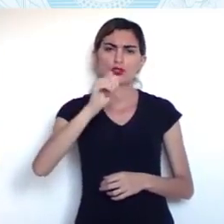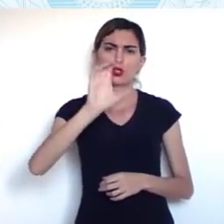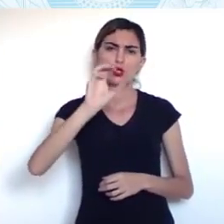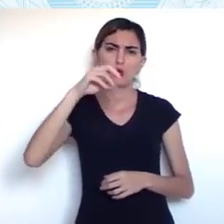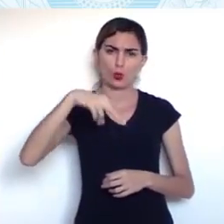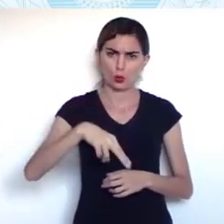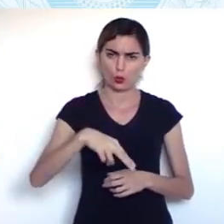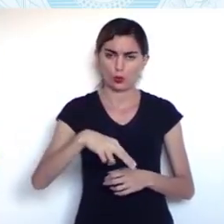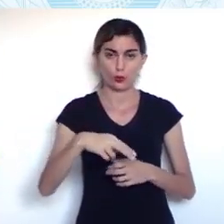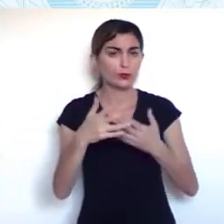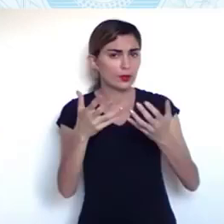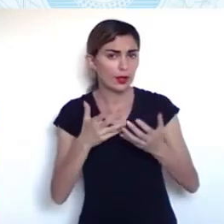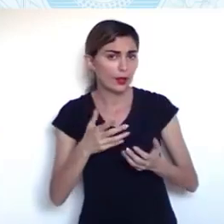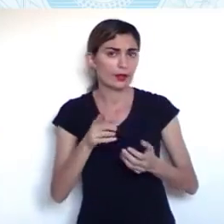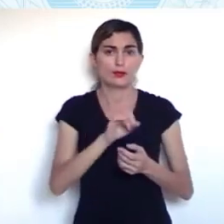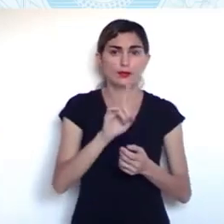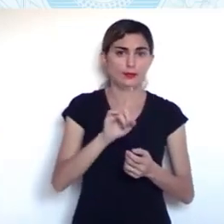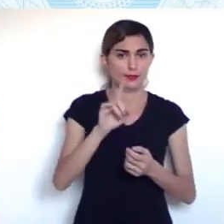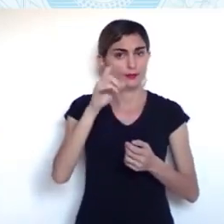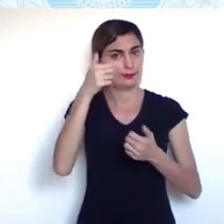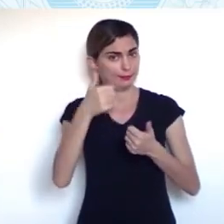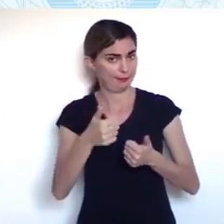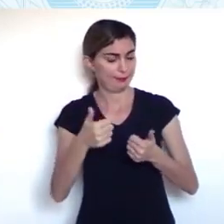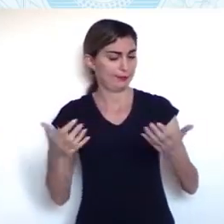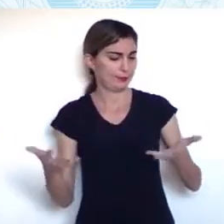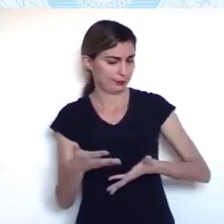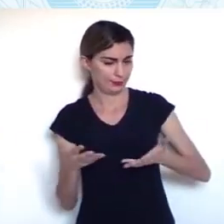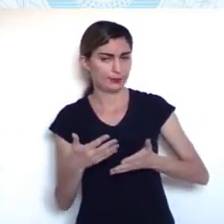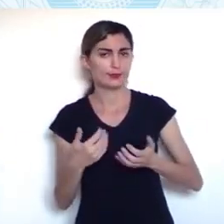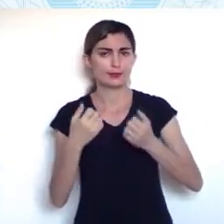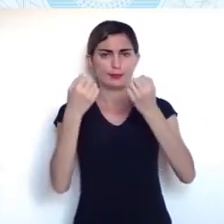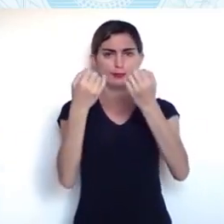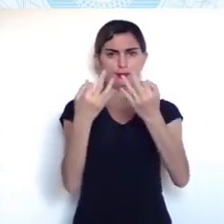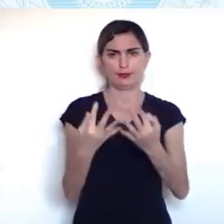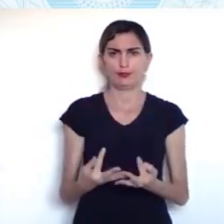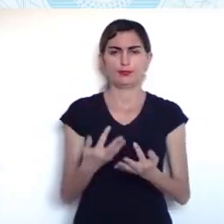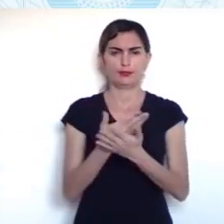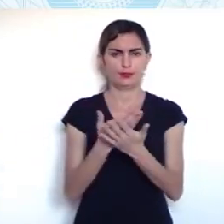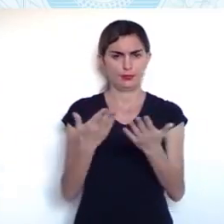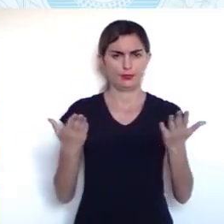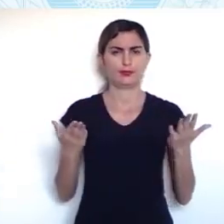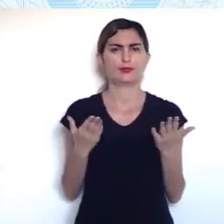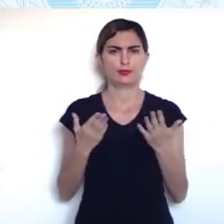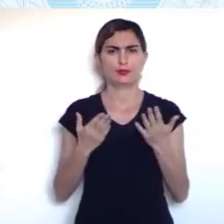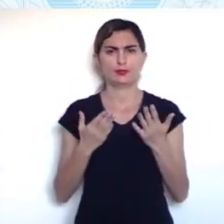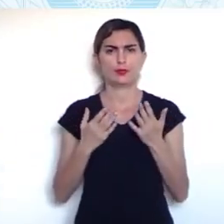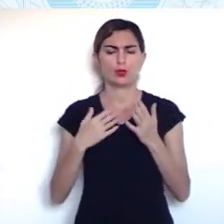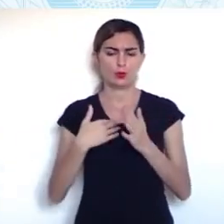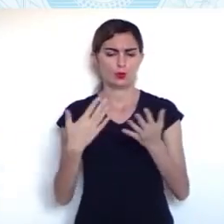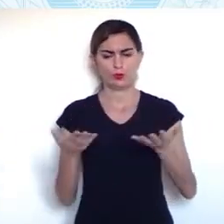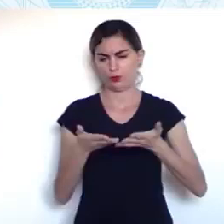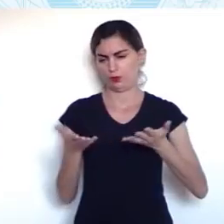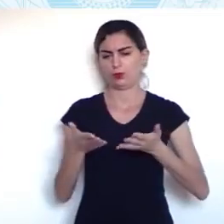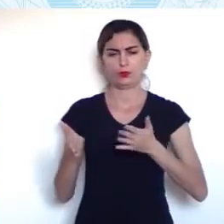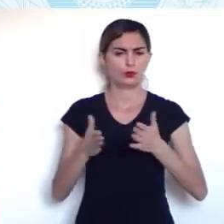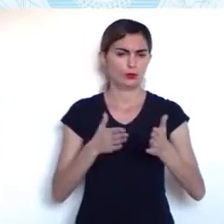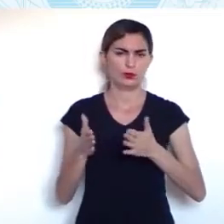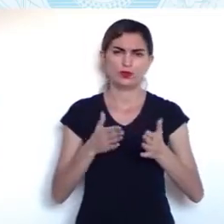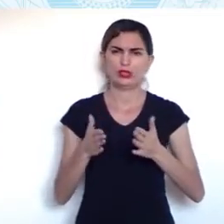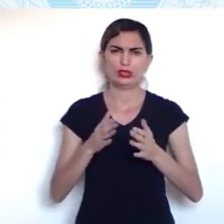Cláudio, queres ou não queres? Então, hoje nós iremos trazer para vocês, nesse